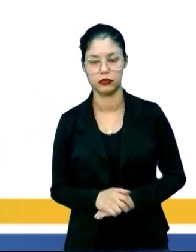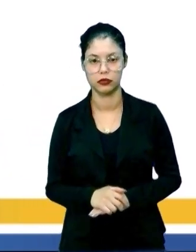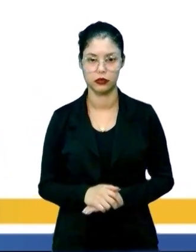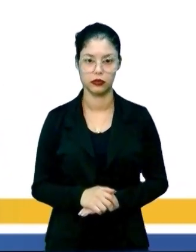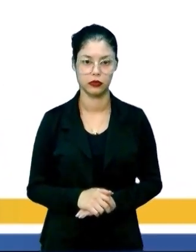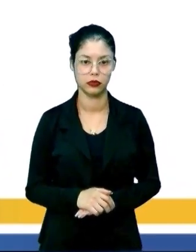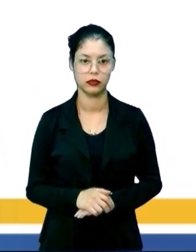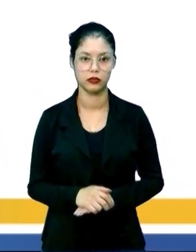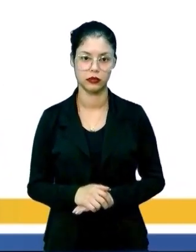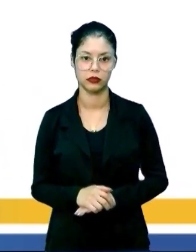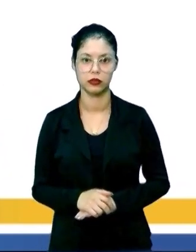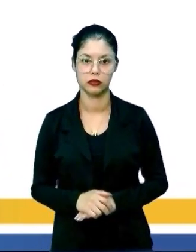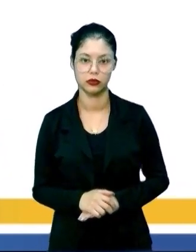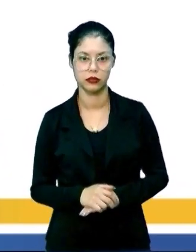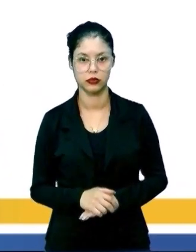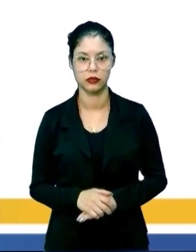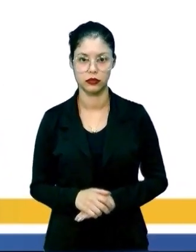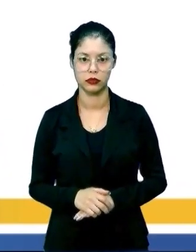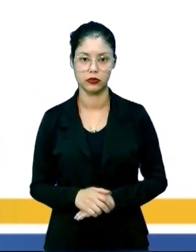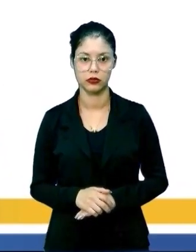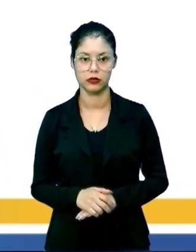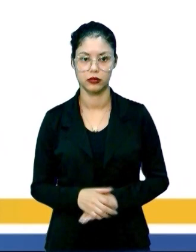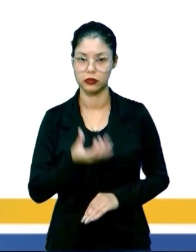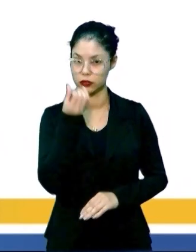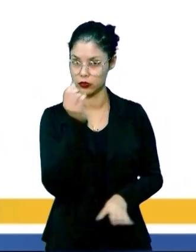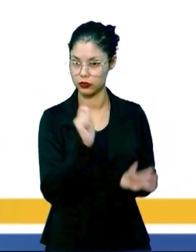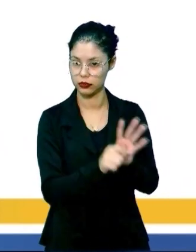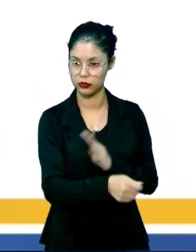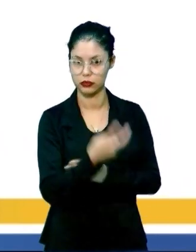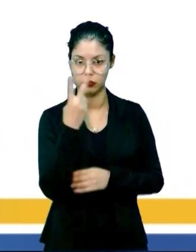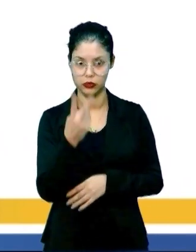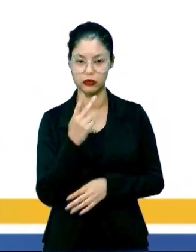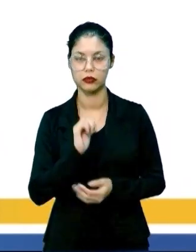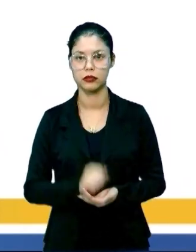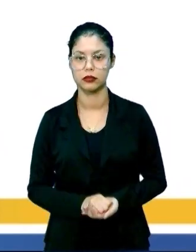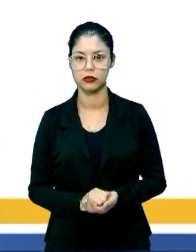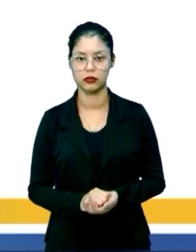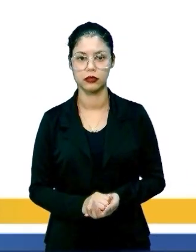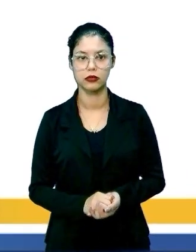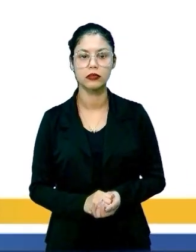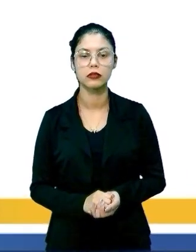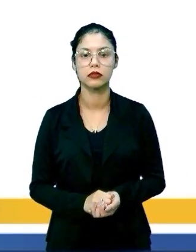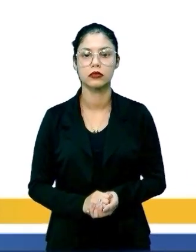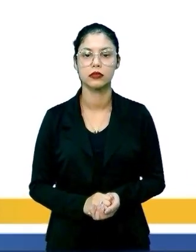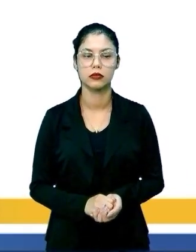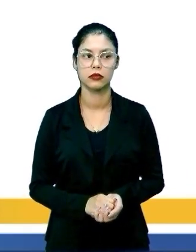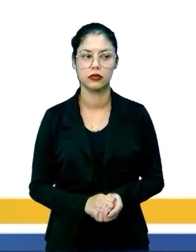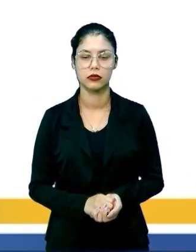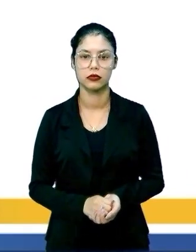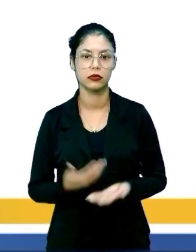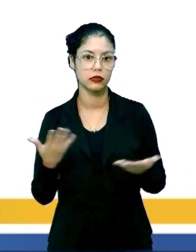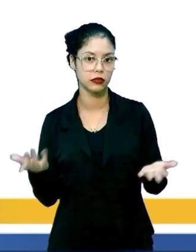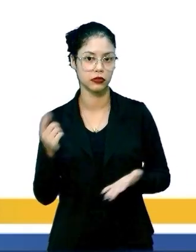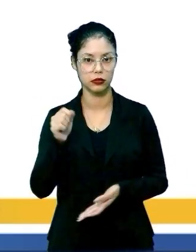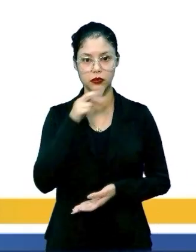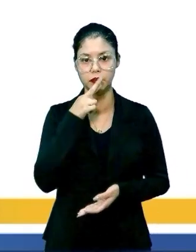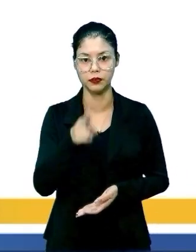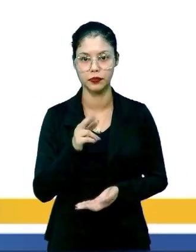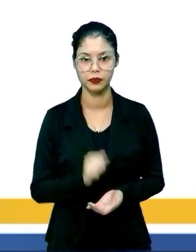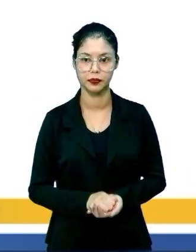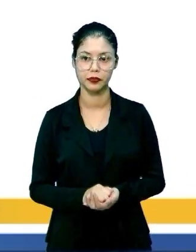é 2 períodos de 6 meses, 2 semestres, que é igual a 1 ano. Essa